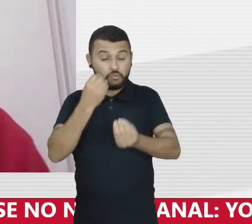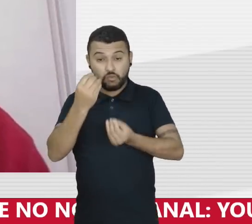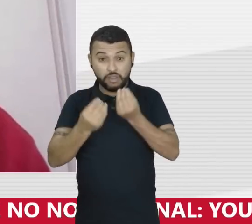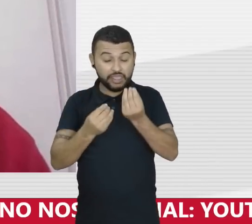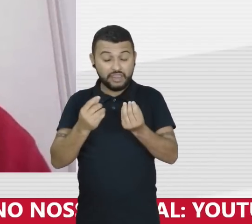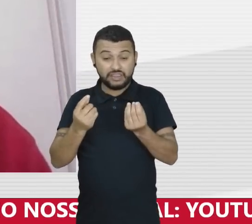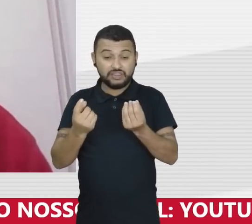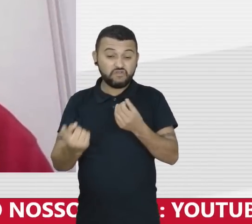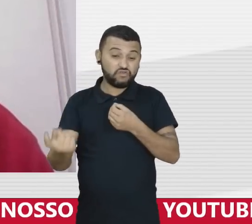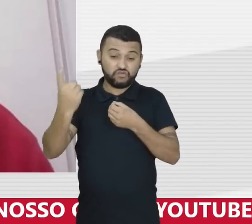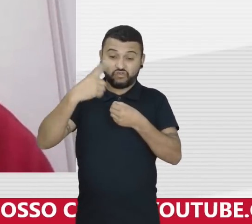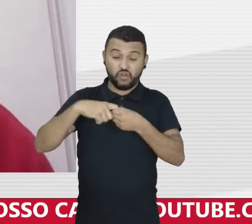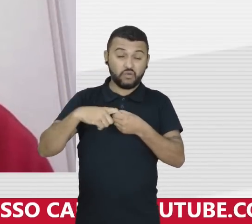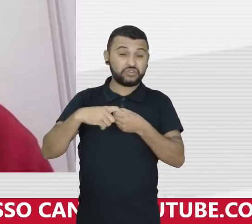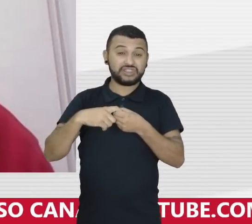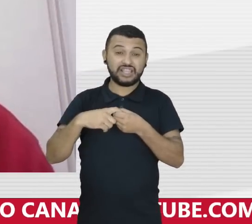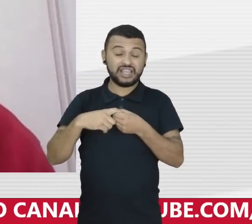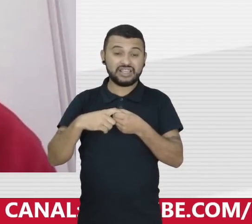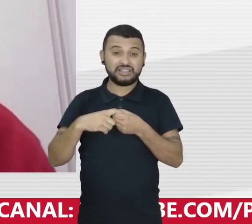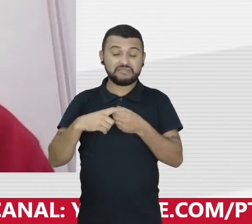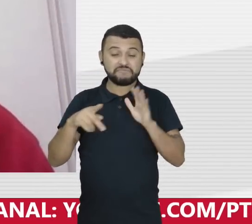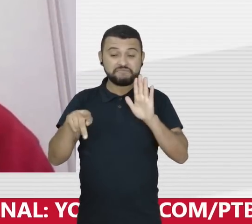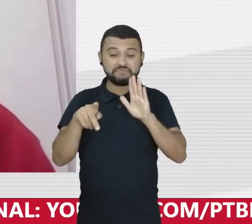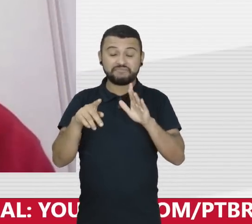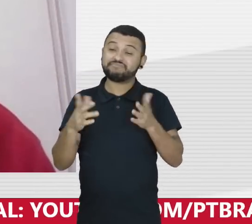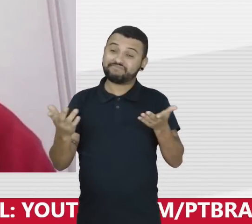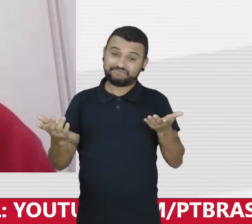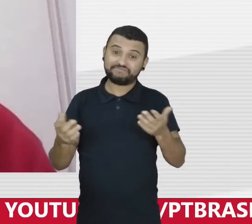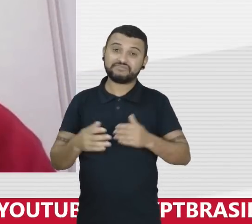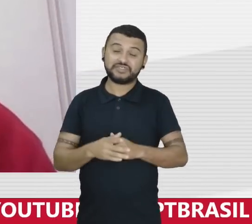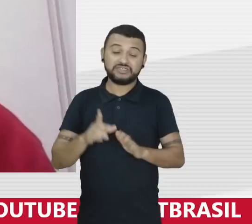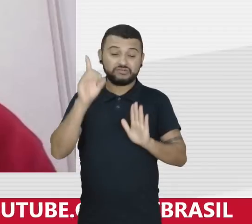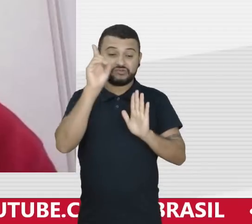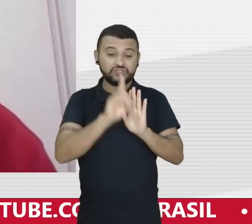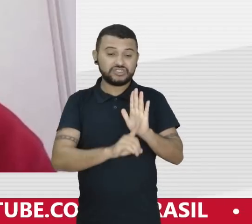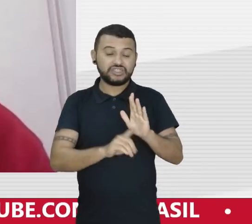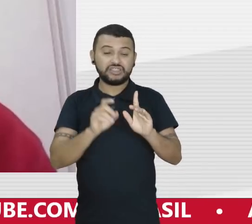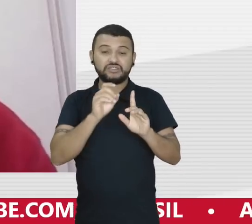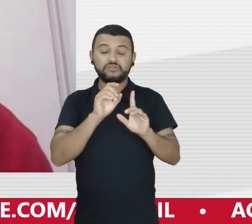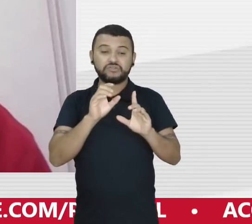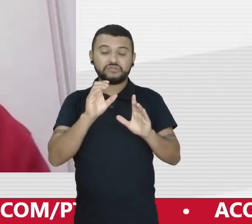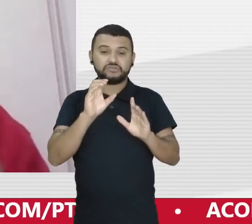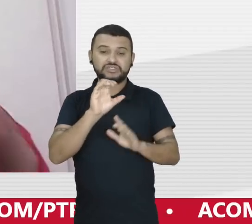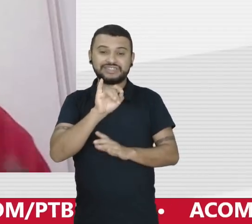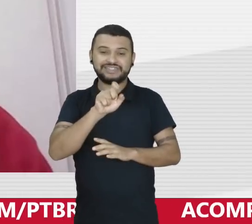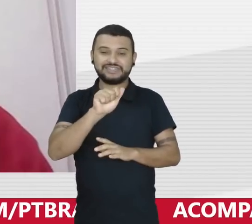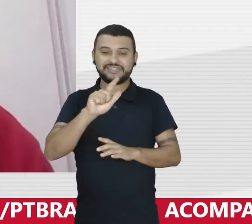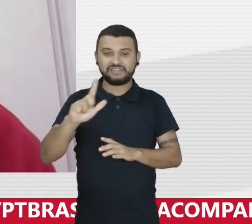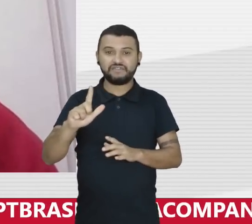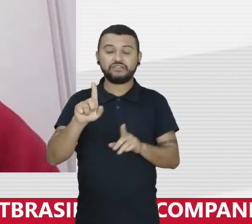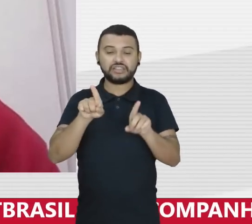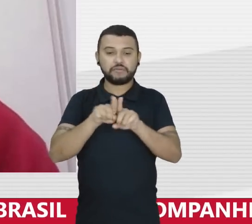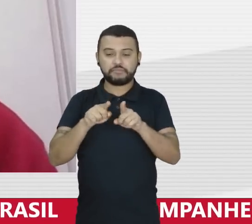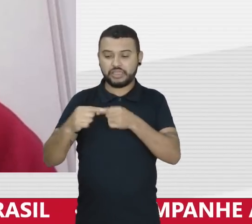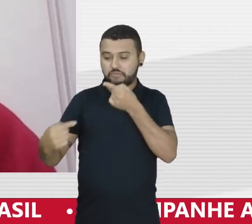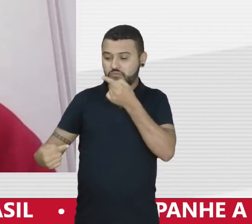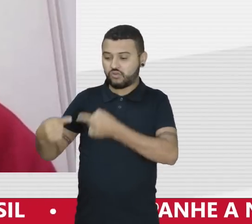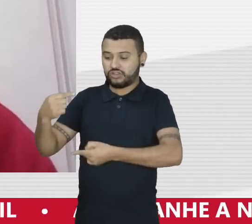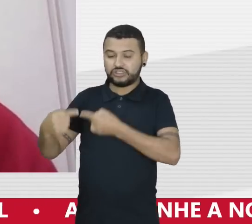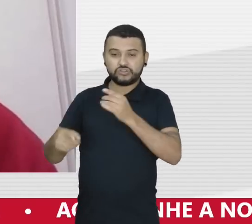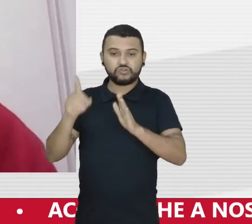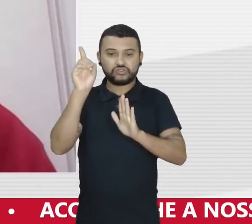faz com a regressão também nos direitos civis e políticos. Então, aquela caracterização de